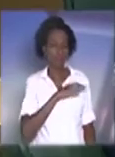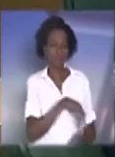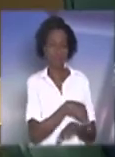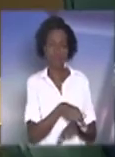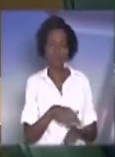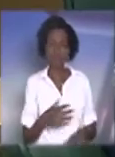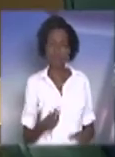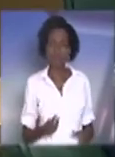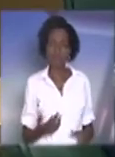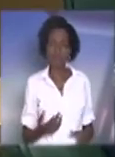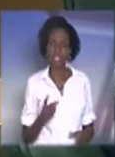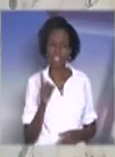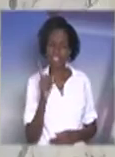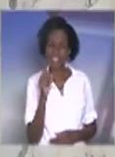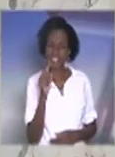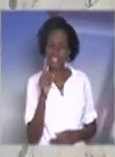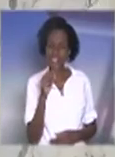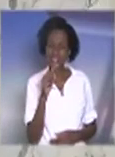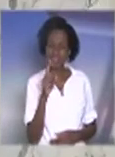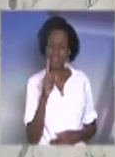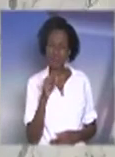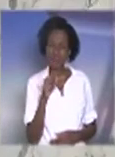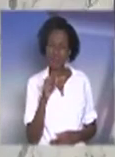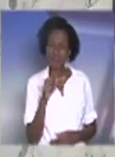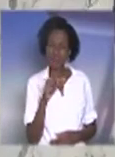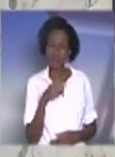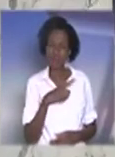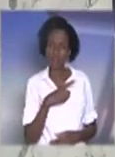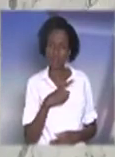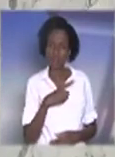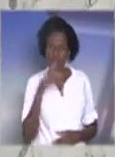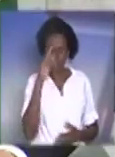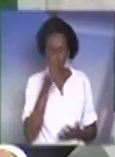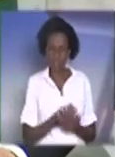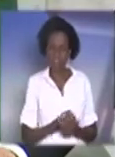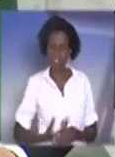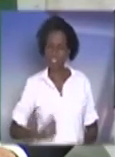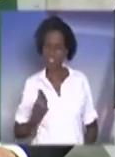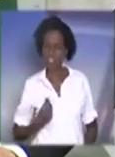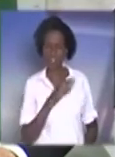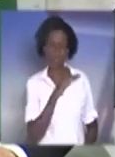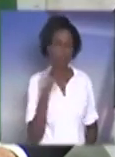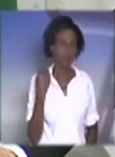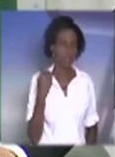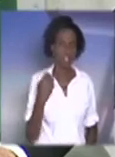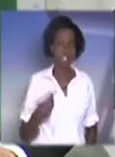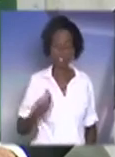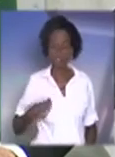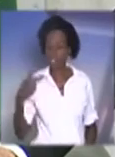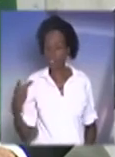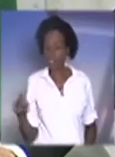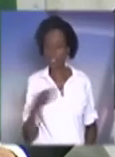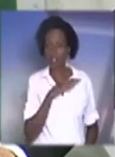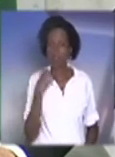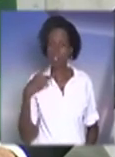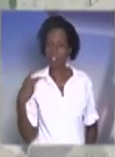tem questão de segundos para decidir entre a vida e a morte, a vida dele e a morte dele,